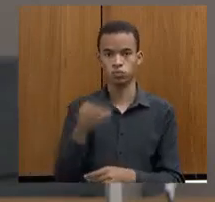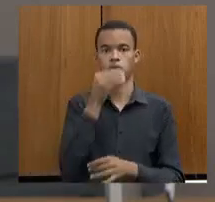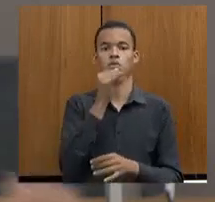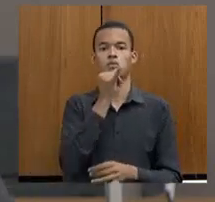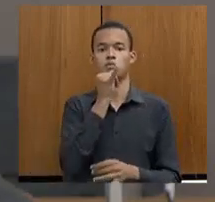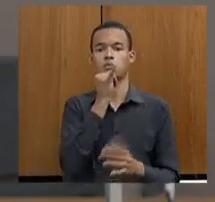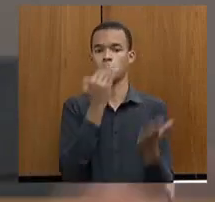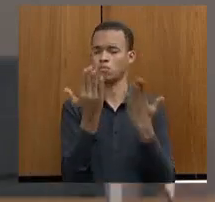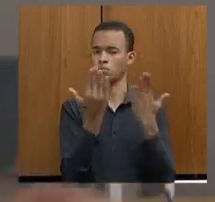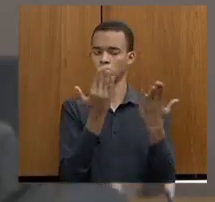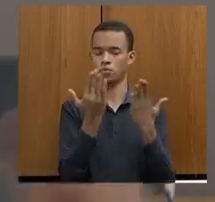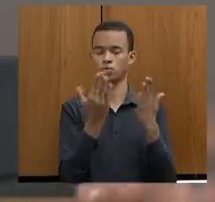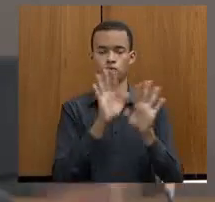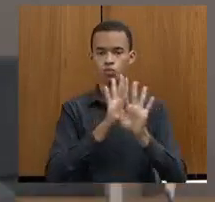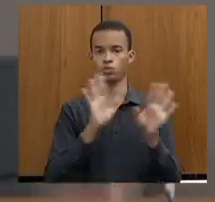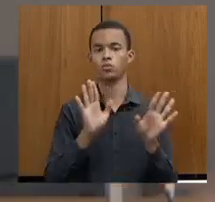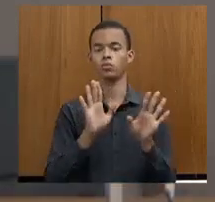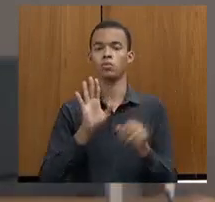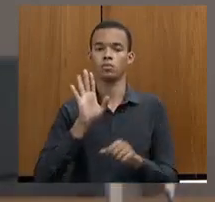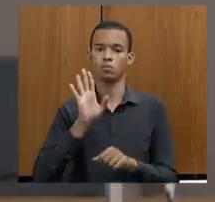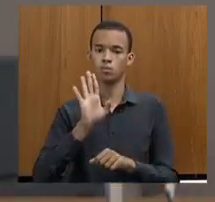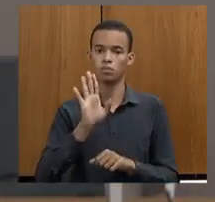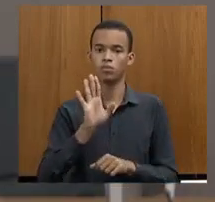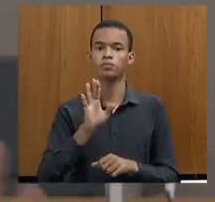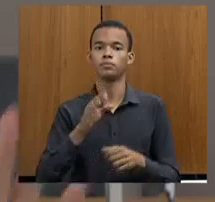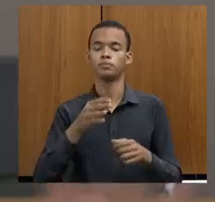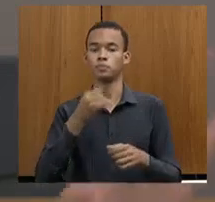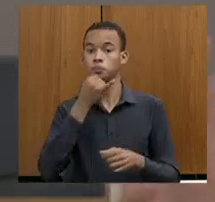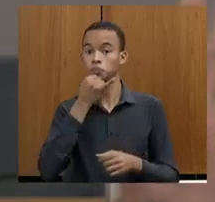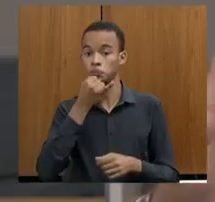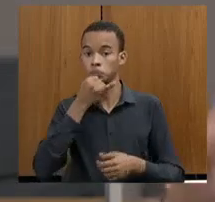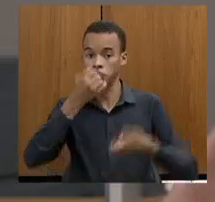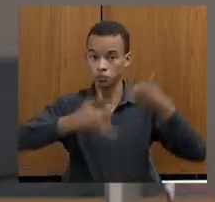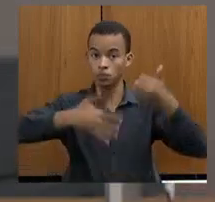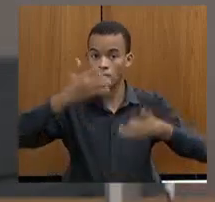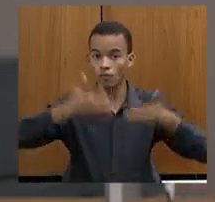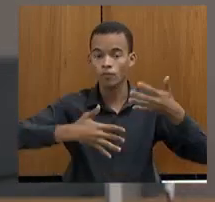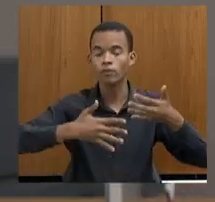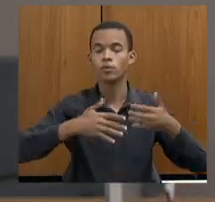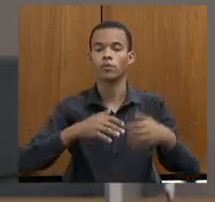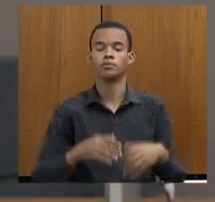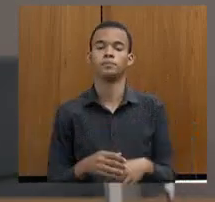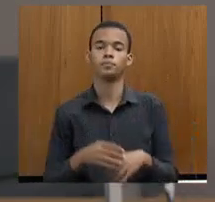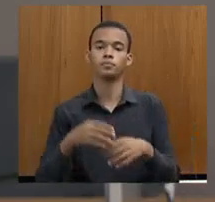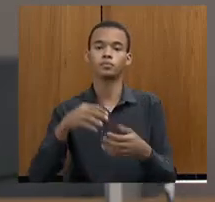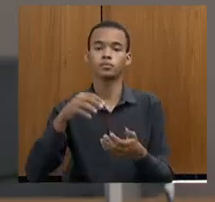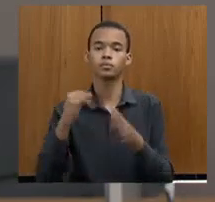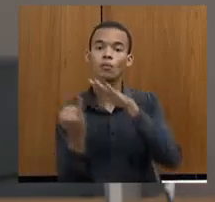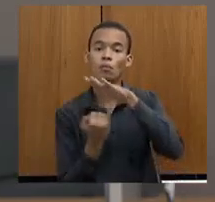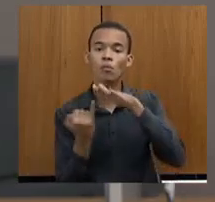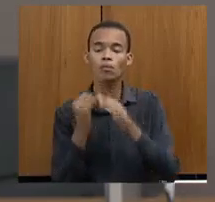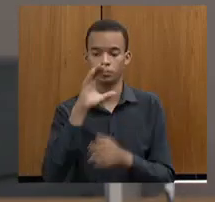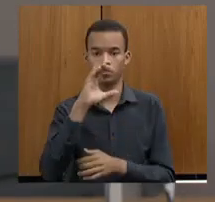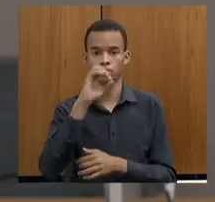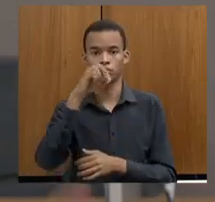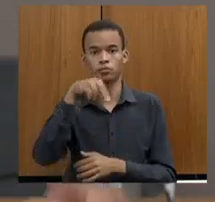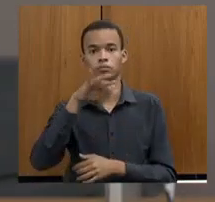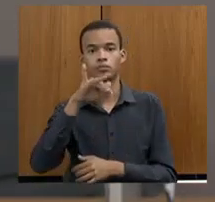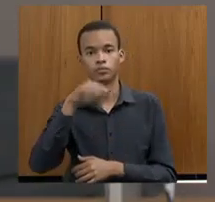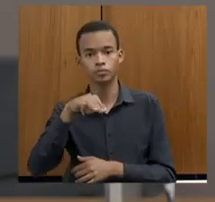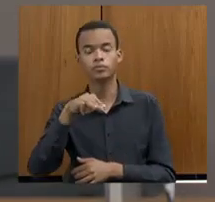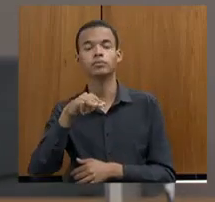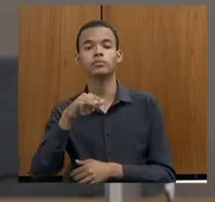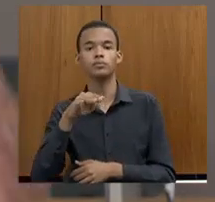fazer uma análise de mérito e até de comparar uma coisa com a outra mas qual é a função da cofin se eu trouxe aqui duas demandas